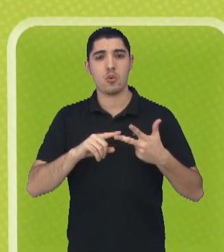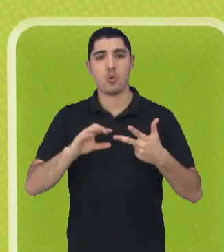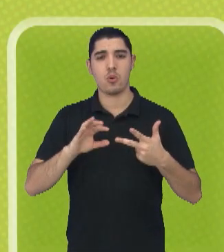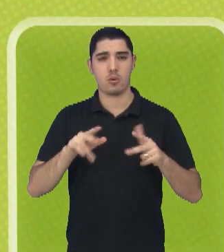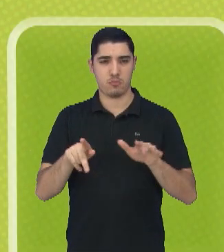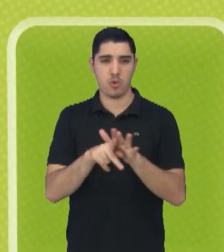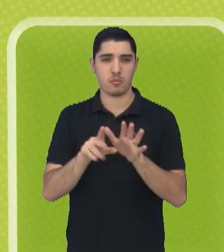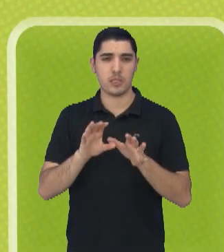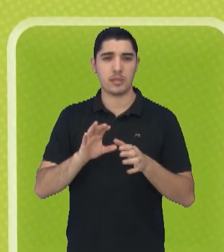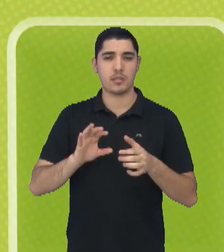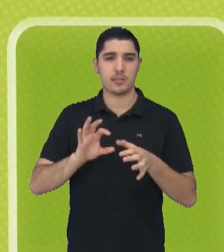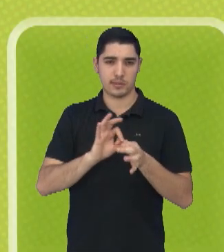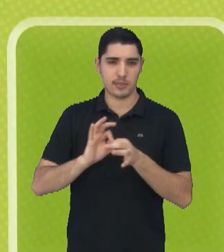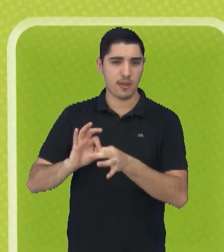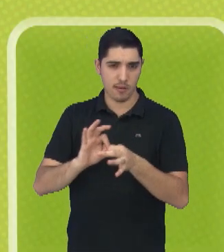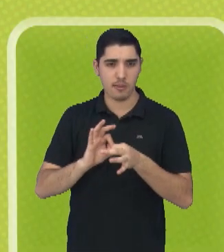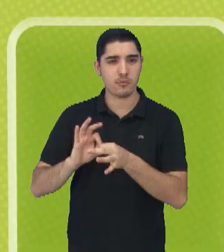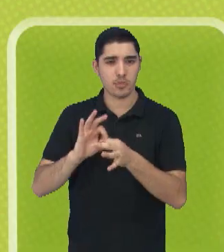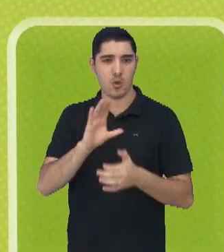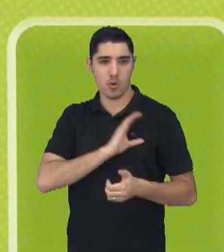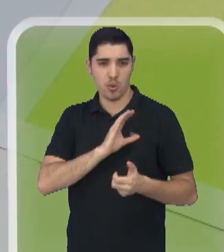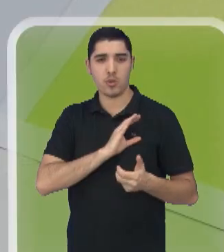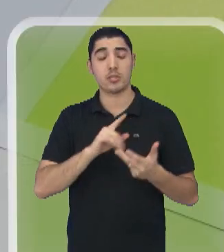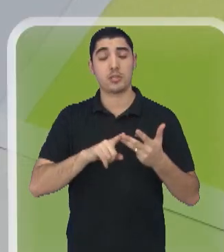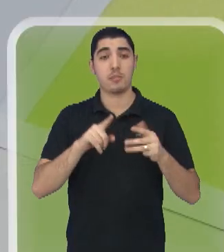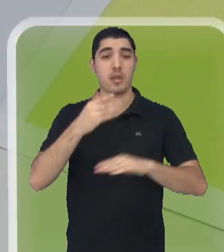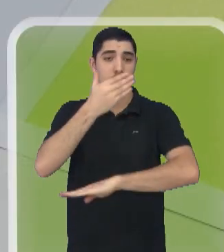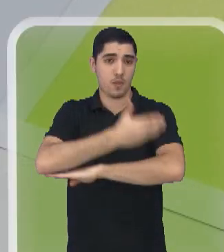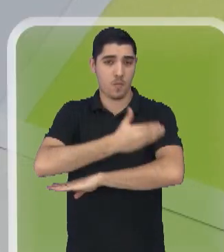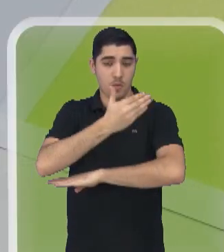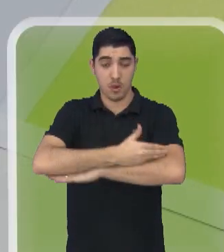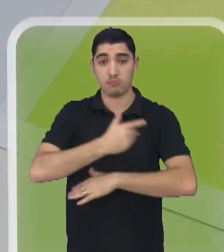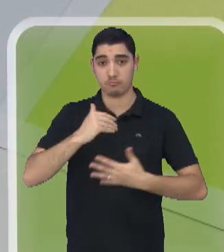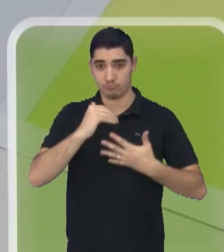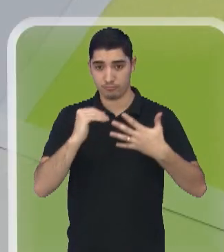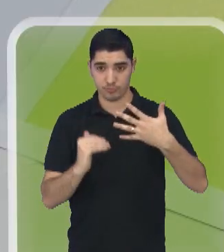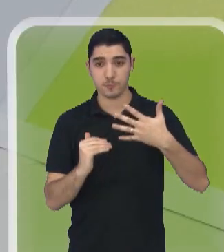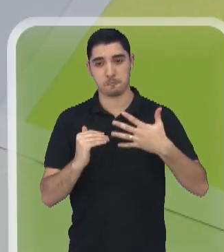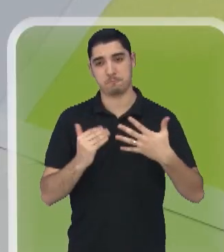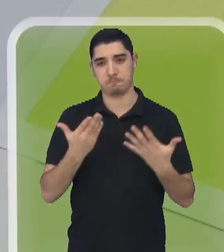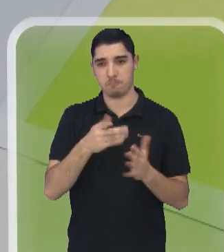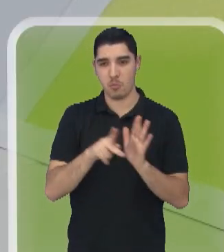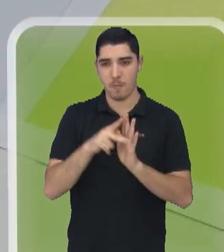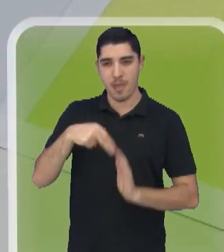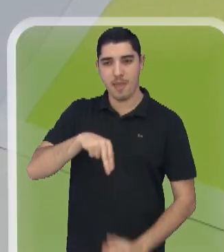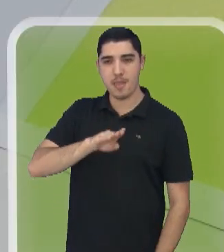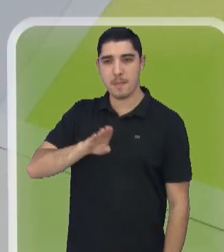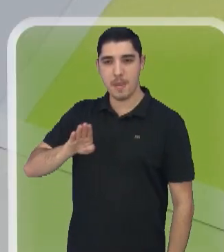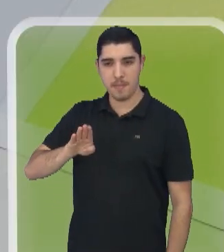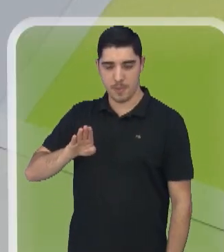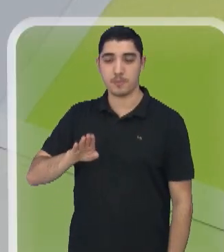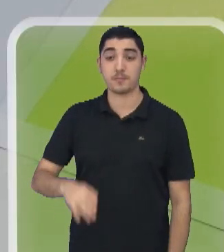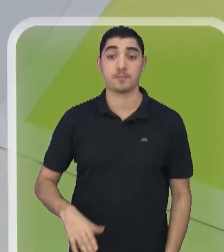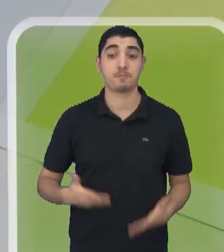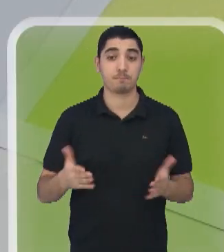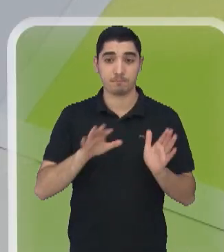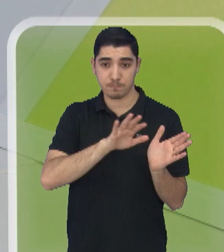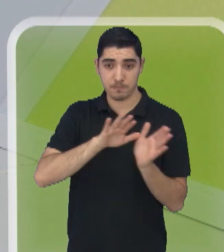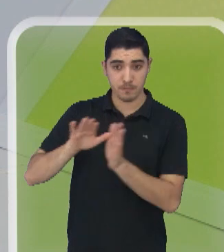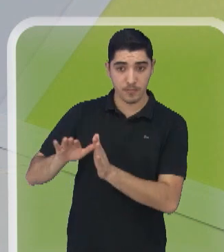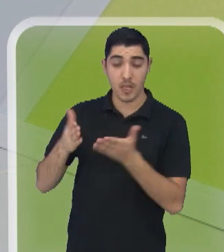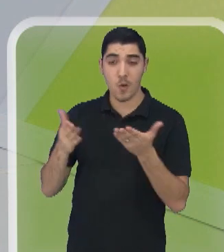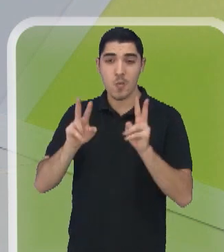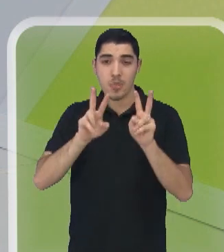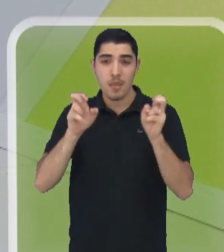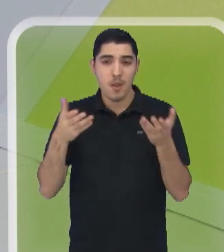e Rio Claro. É a classificação do NBB para você saber aqui dentro do Hora do Esporte. Brunão, para a gente fechar o nosso Hora